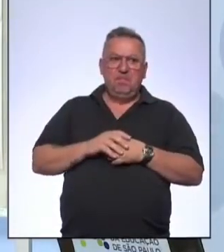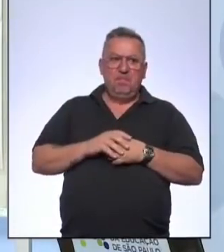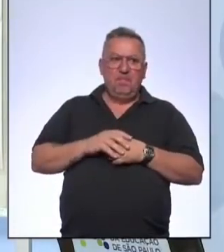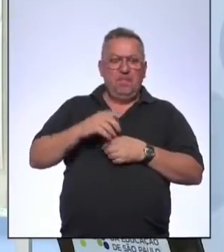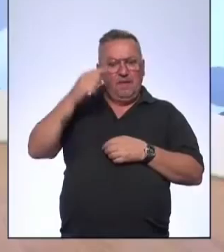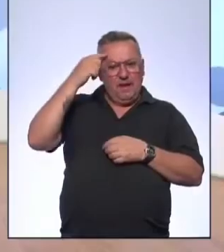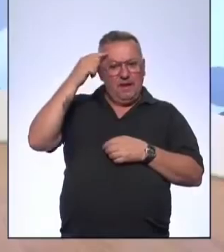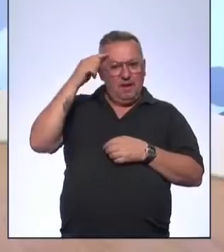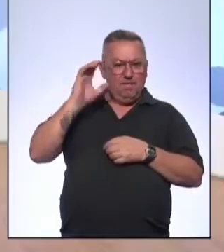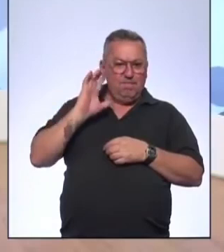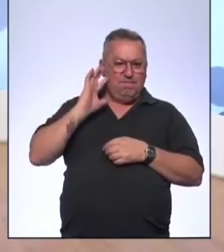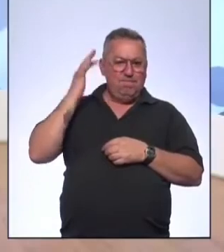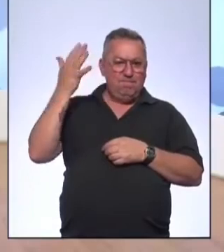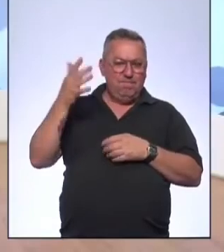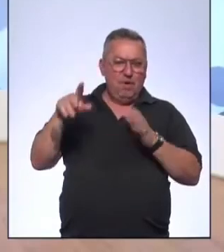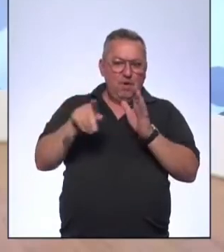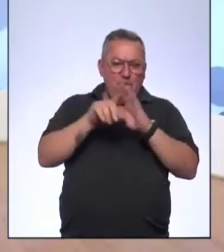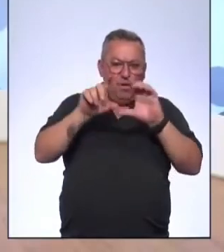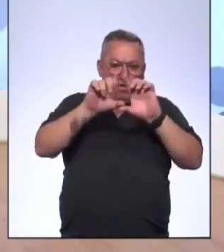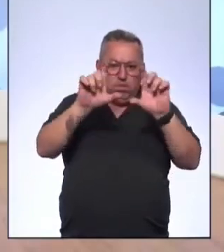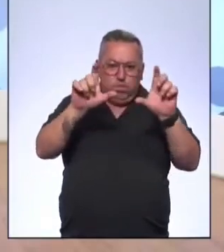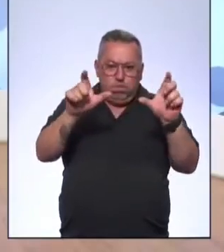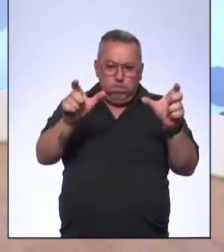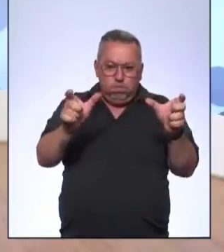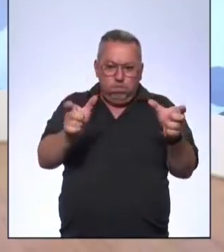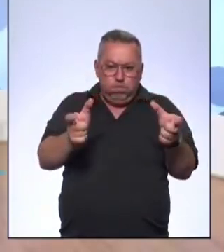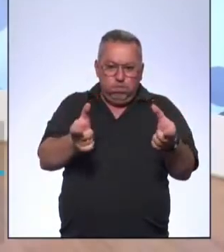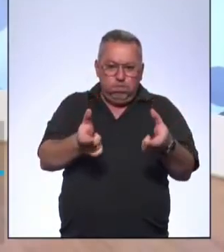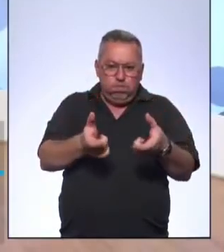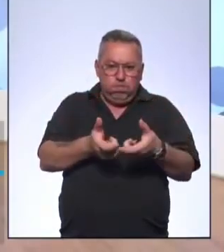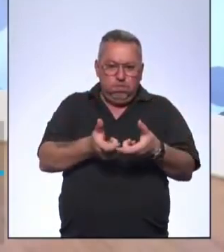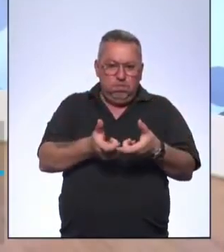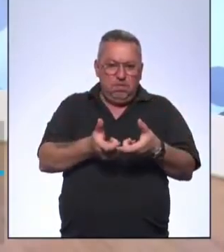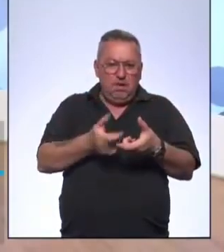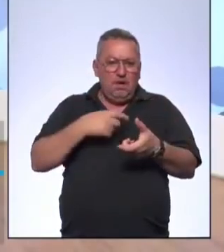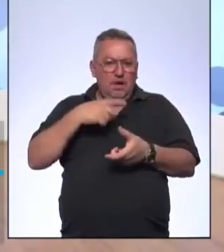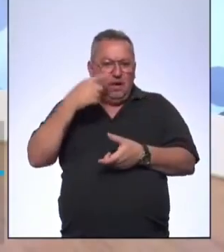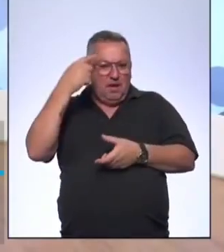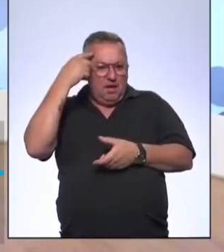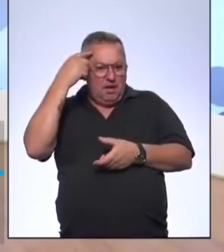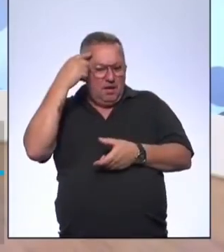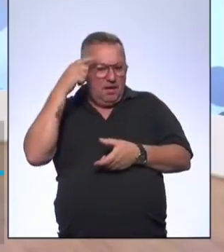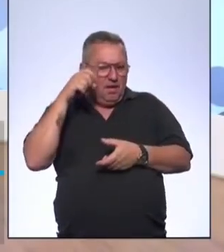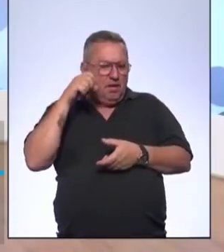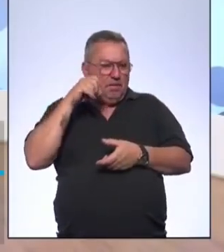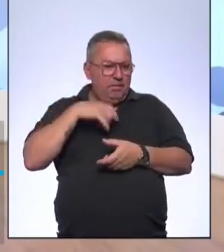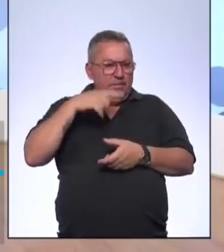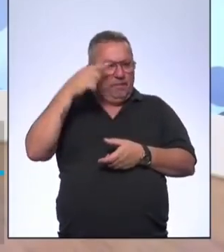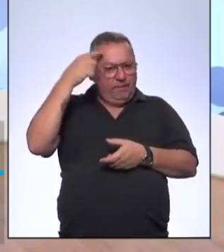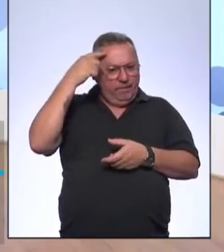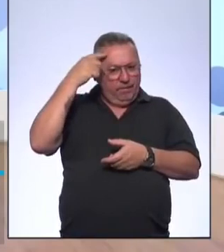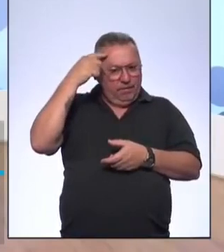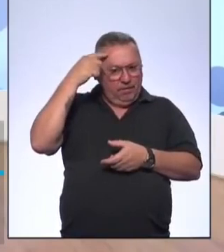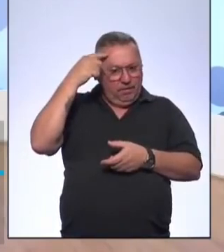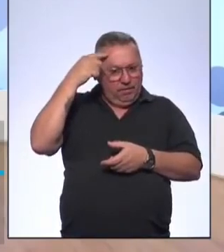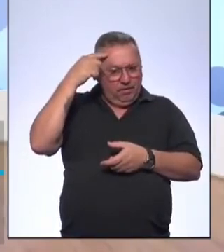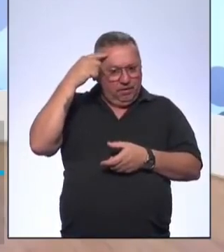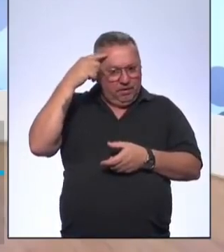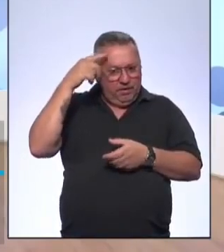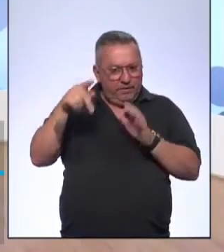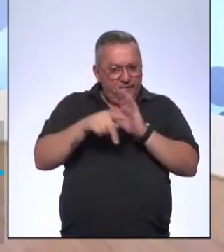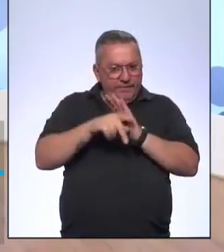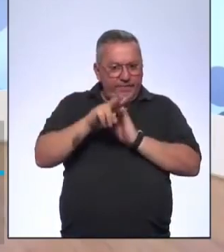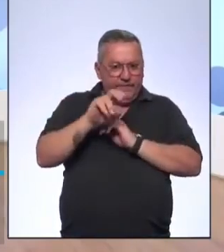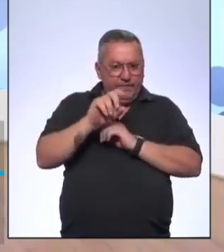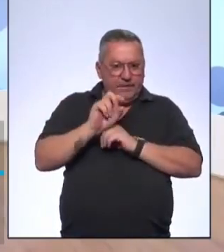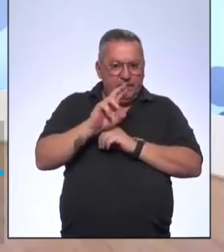como resolver a área da coroa, né? Sempre ter essa ideia, vamos ver se eu entendi, sempre essa ideia do valor